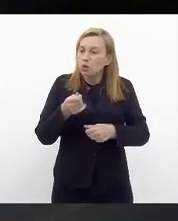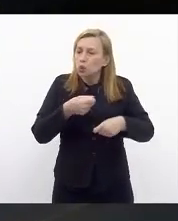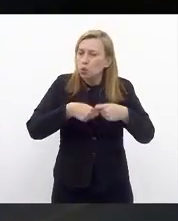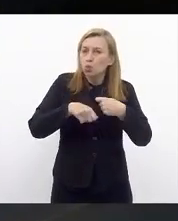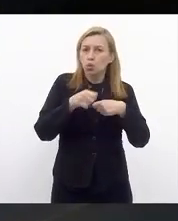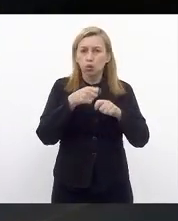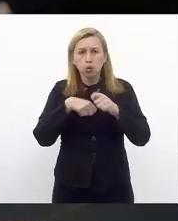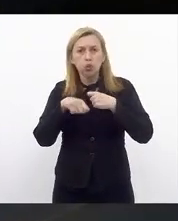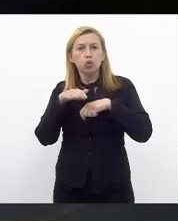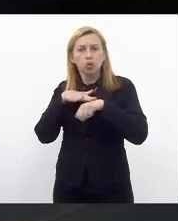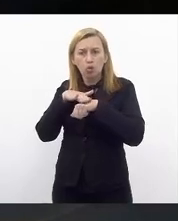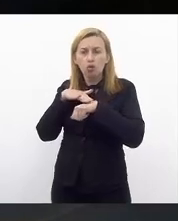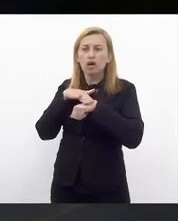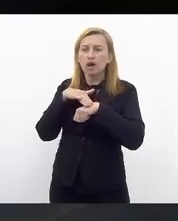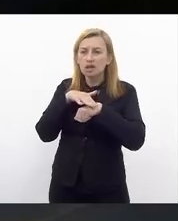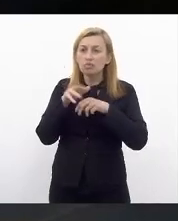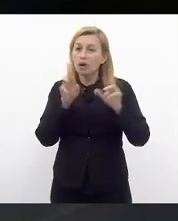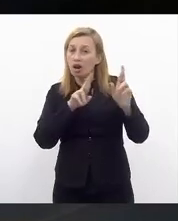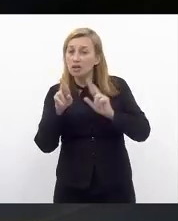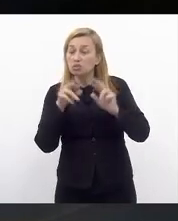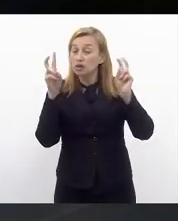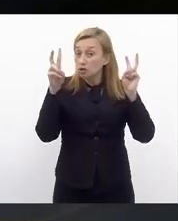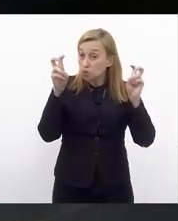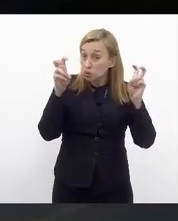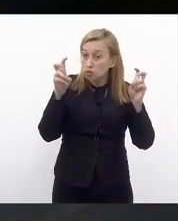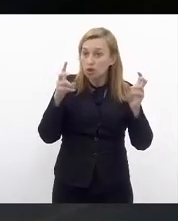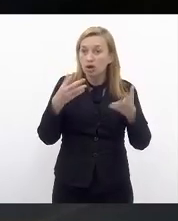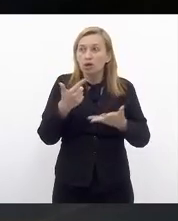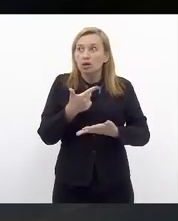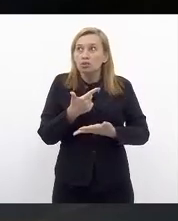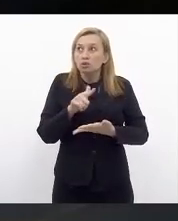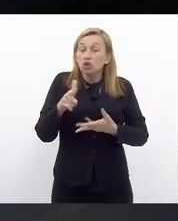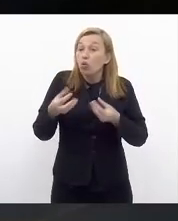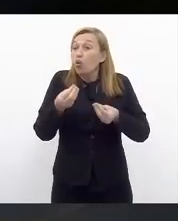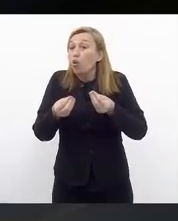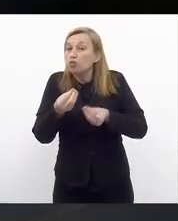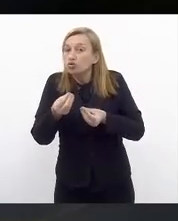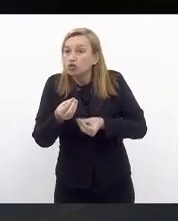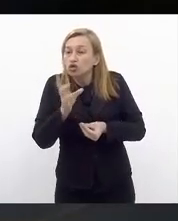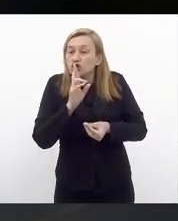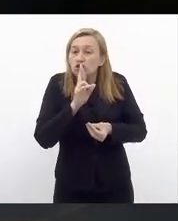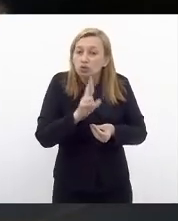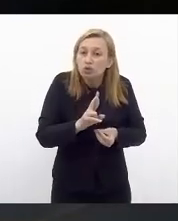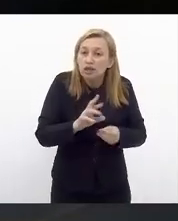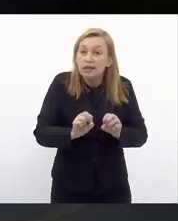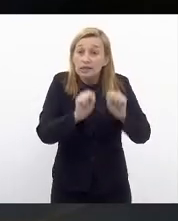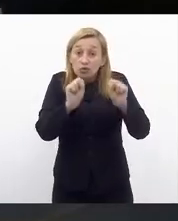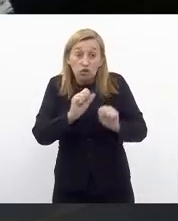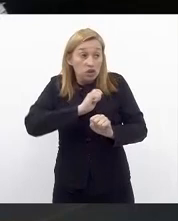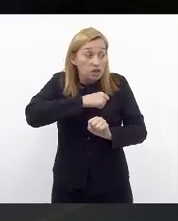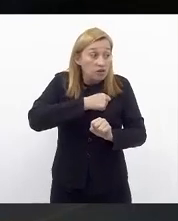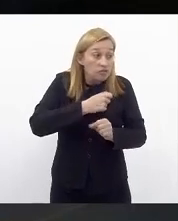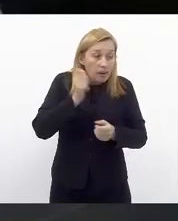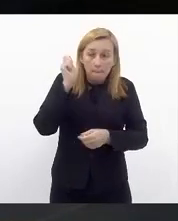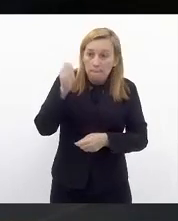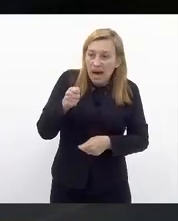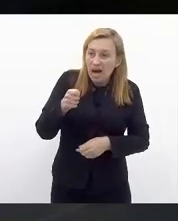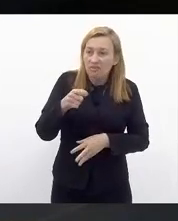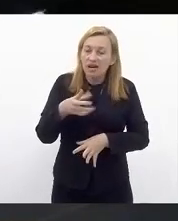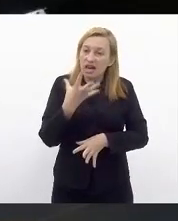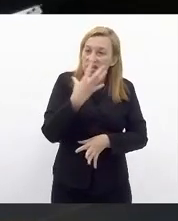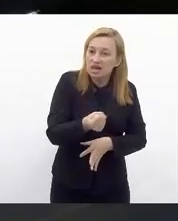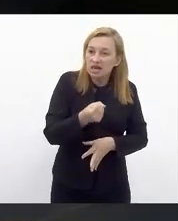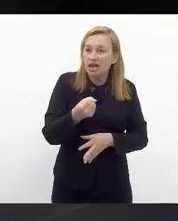negociação um relação a isso tá eu não tenho como te dizer se o regime vai bater o martelo Não